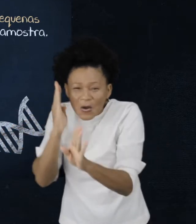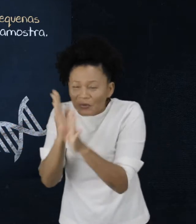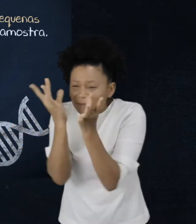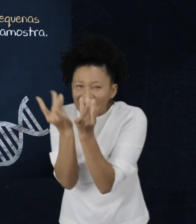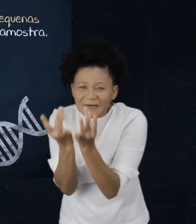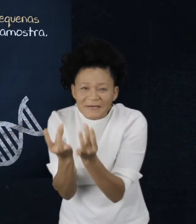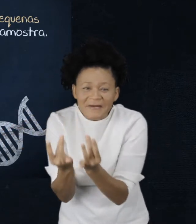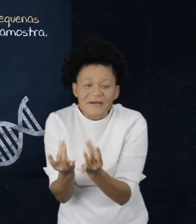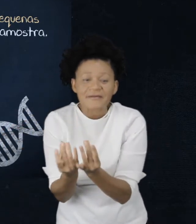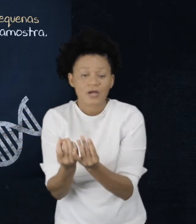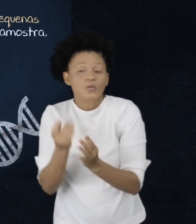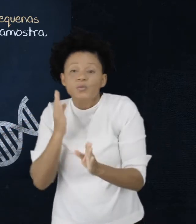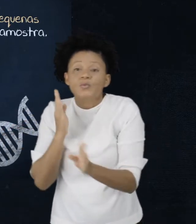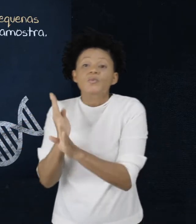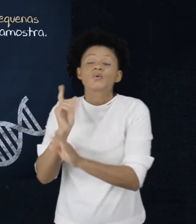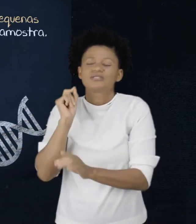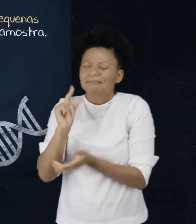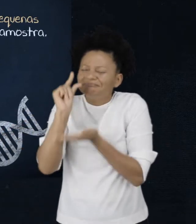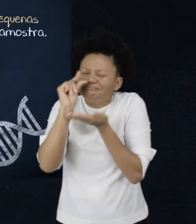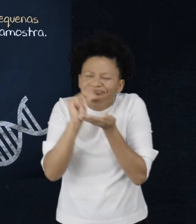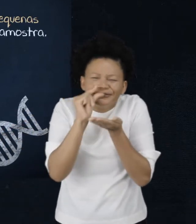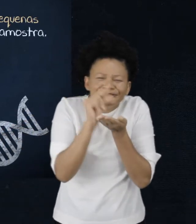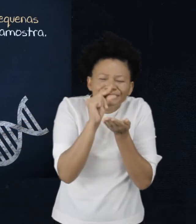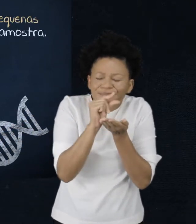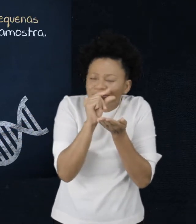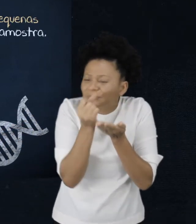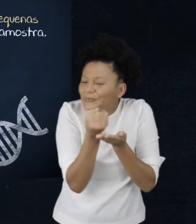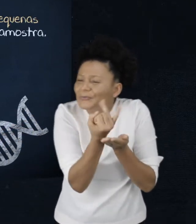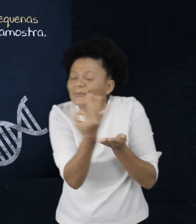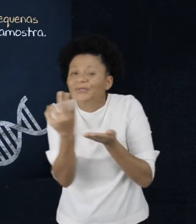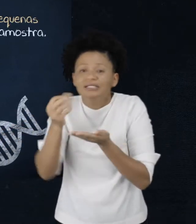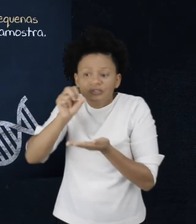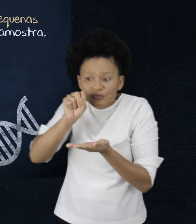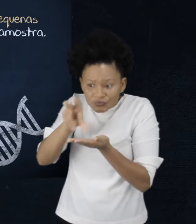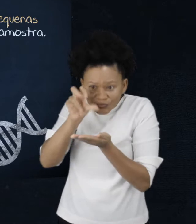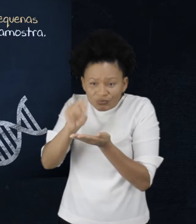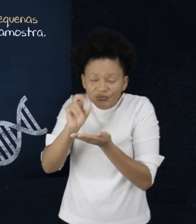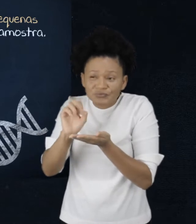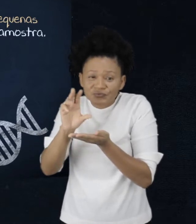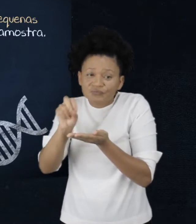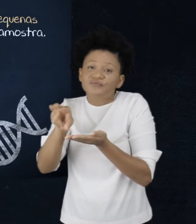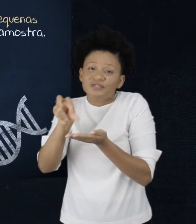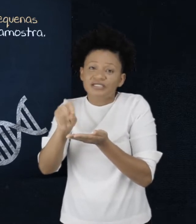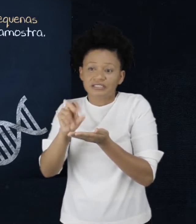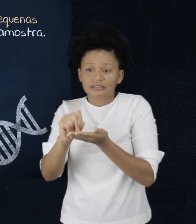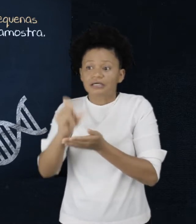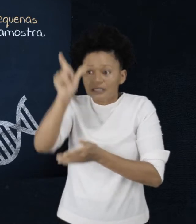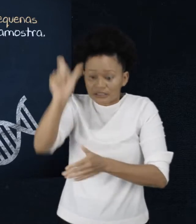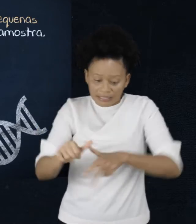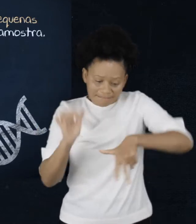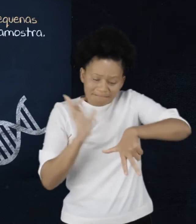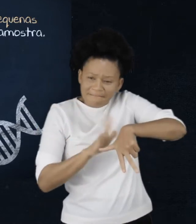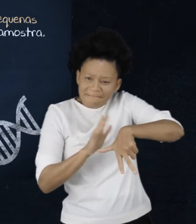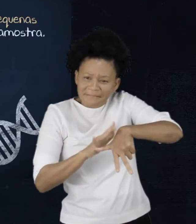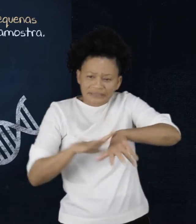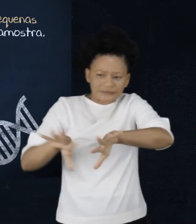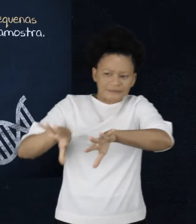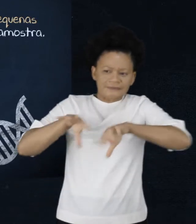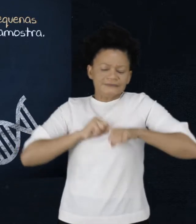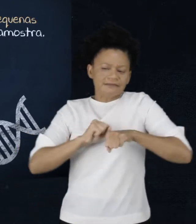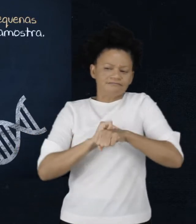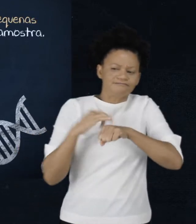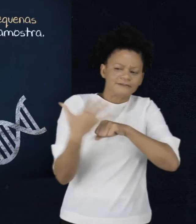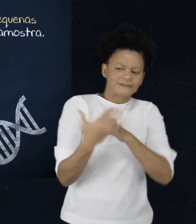de detectar a presença de pequenas quantidades de vírus na amostra de pacientes que apresentam quadro clínico